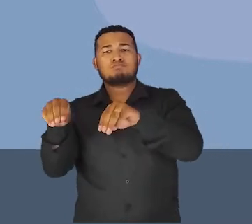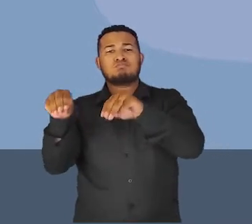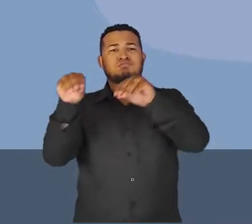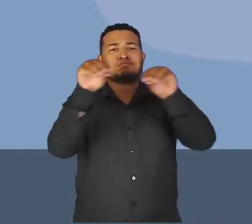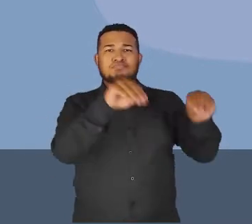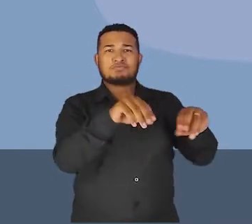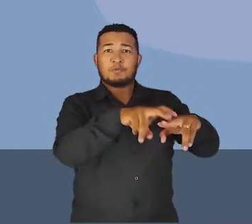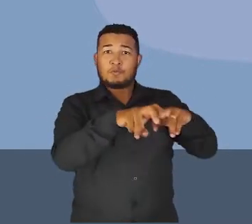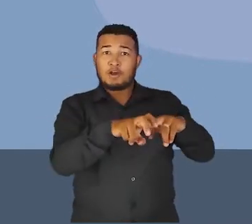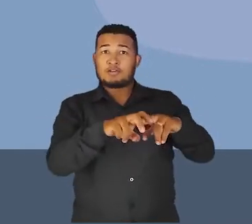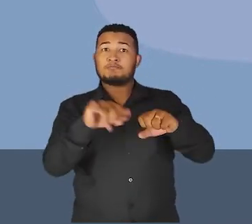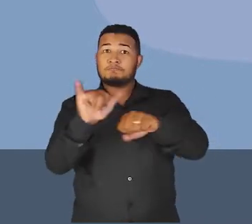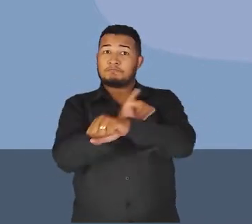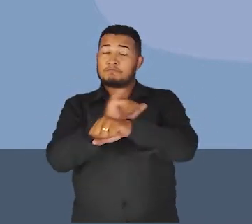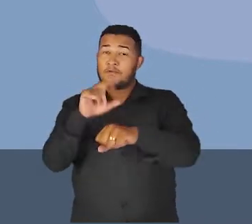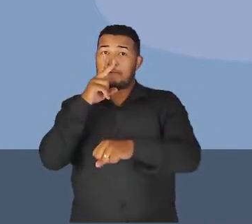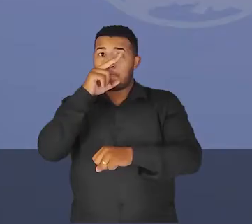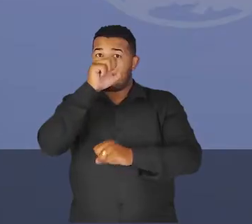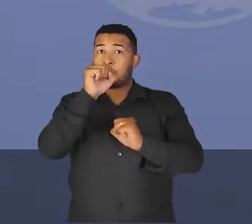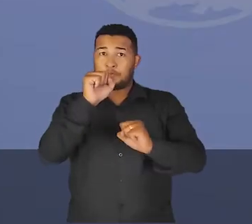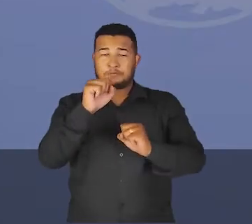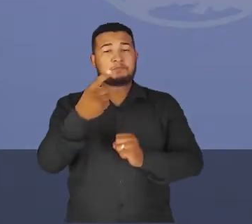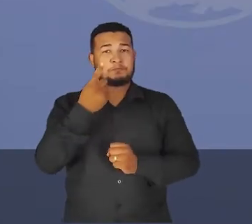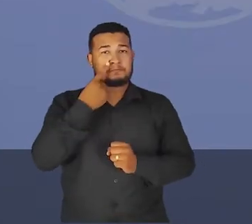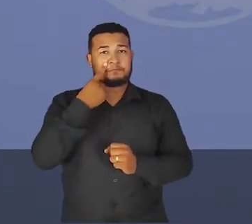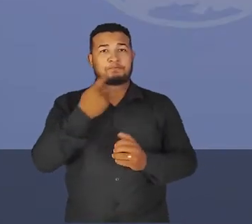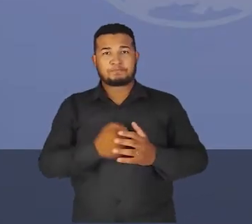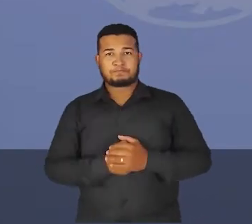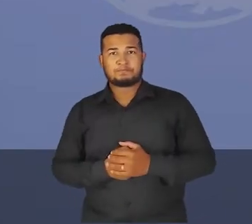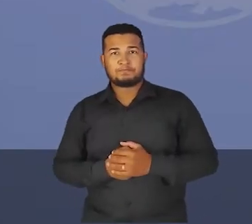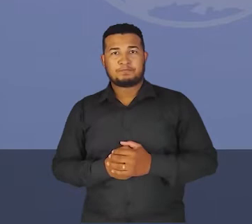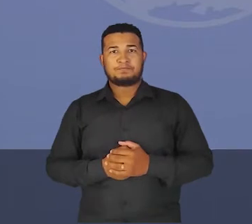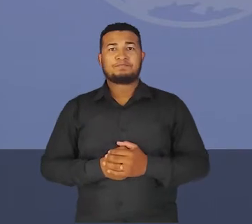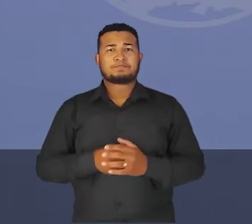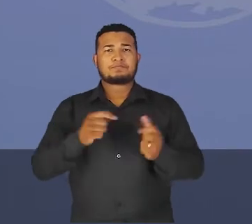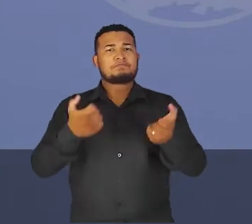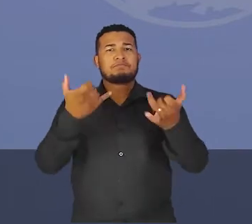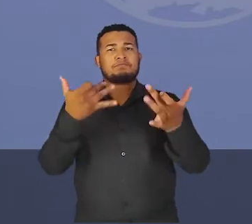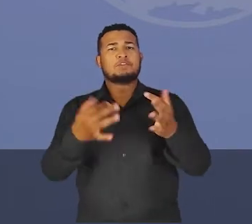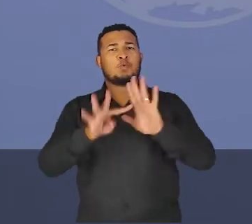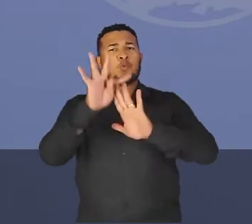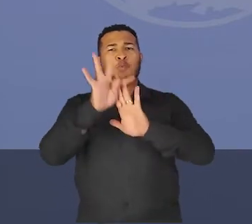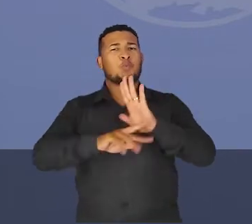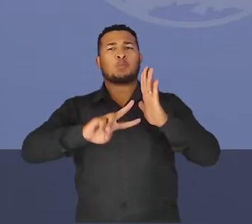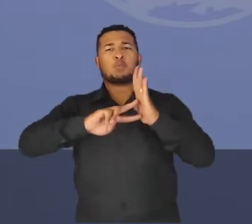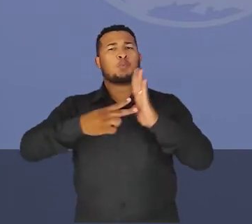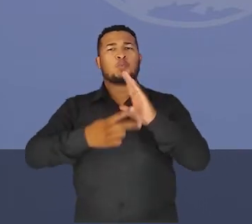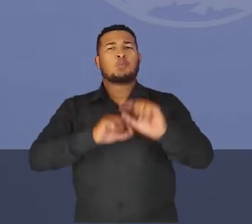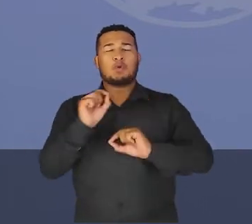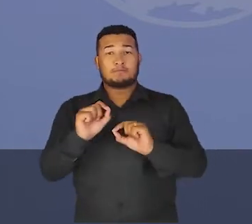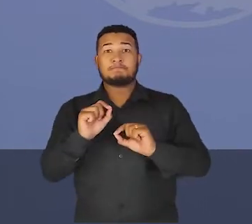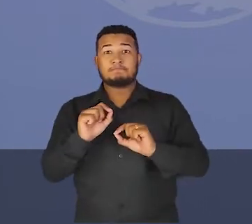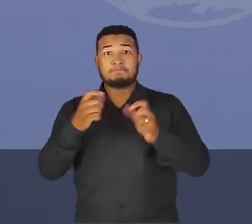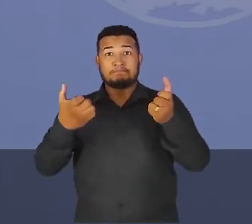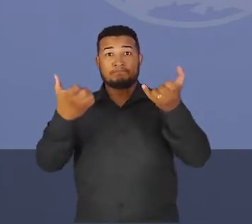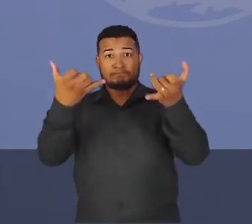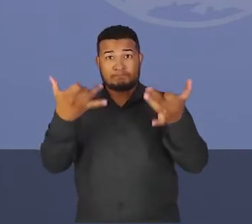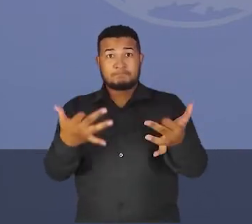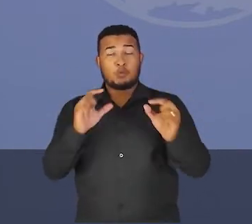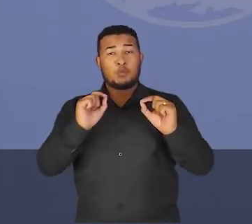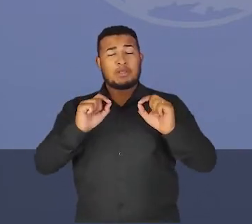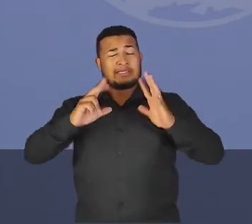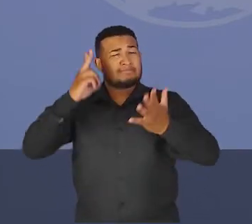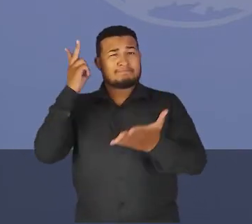por meio de uma força. Venha para mim. O que está dizendo esse texto? Está dizendo que